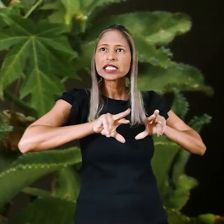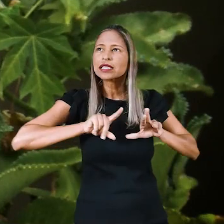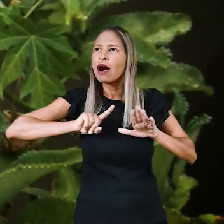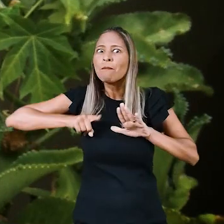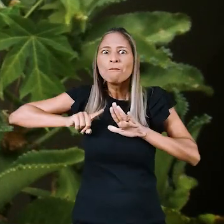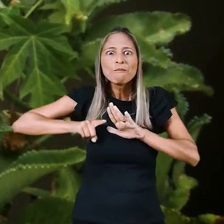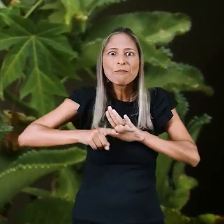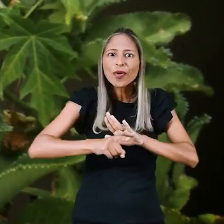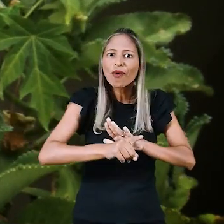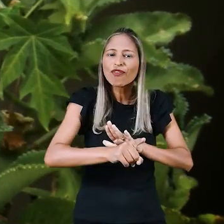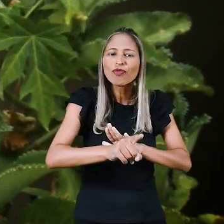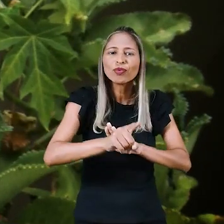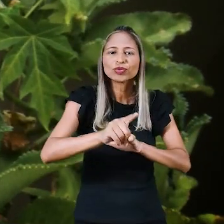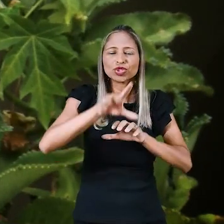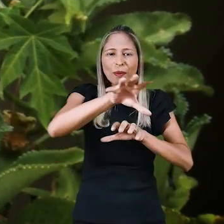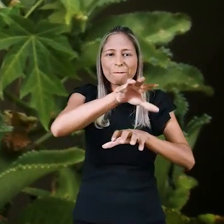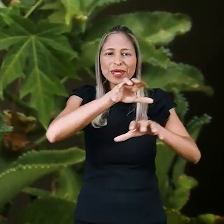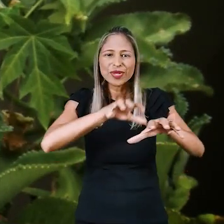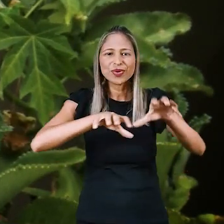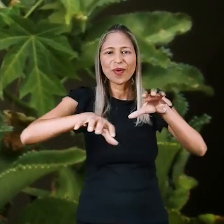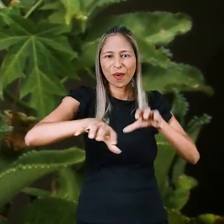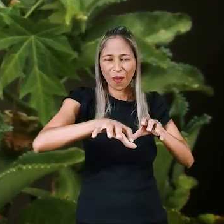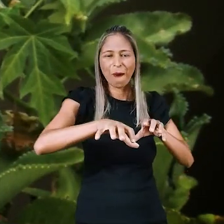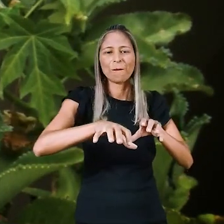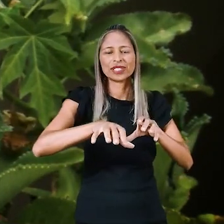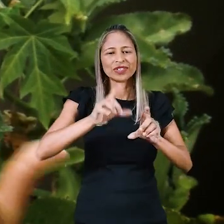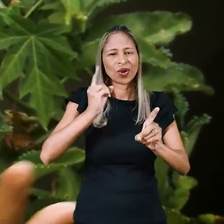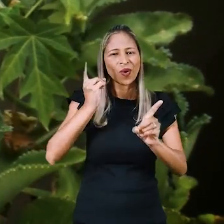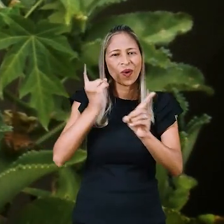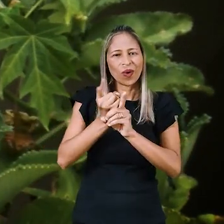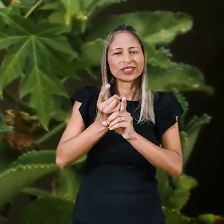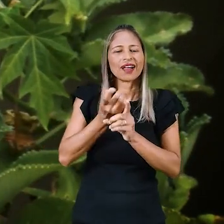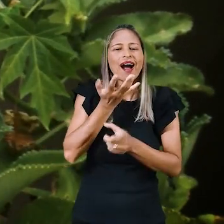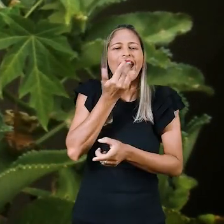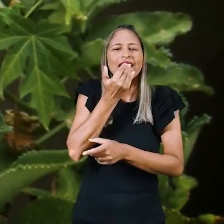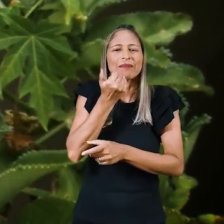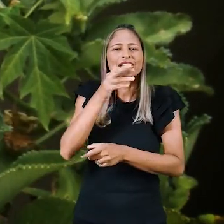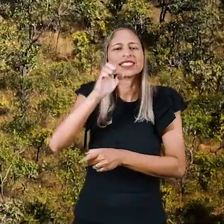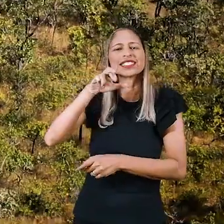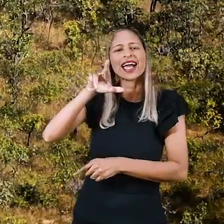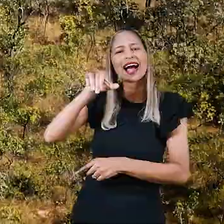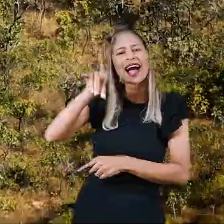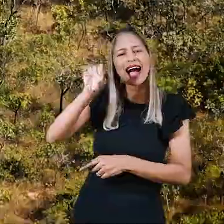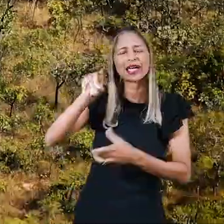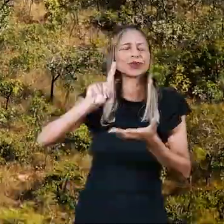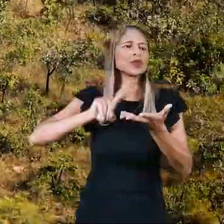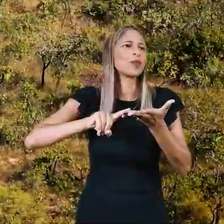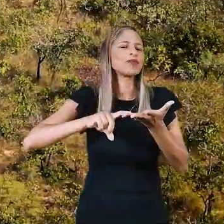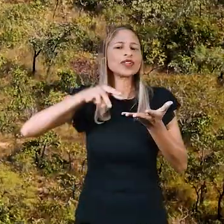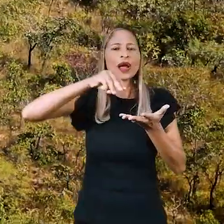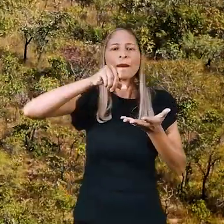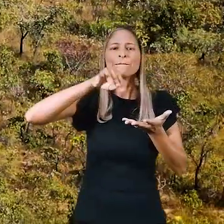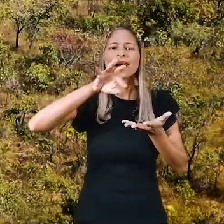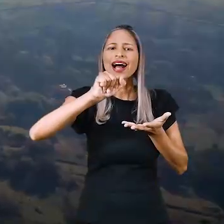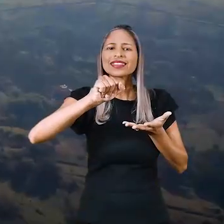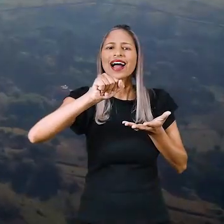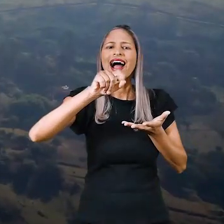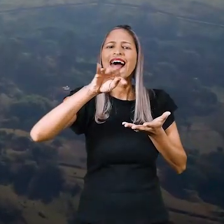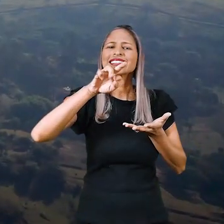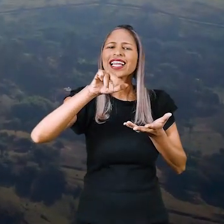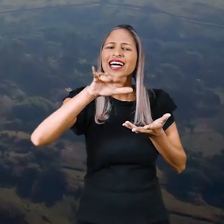diversidade imensa de biomas, né? Então você vai encontrar os alimentos ali do Cerrado, da